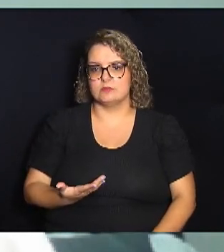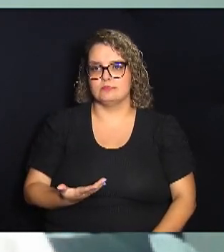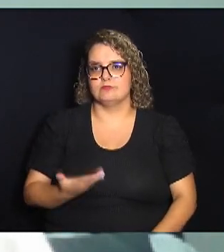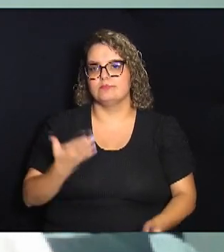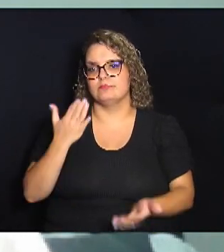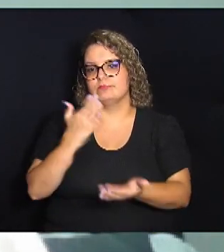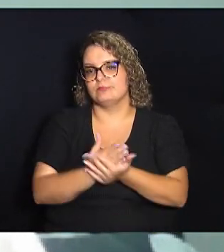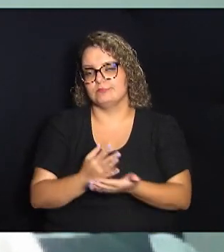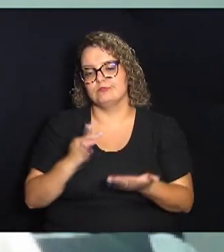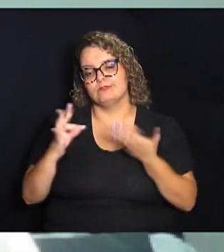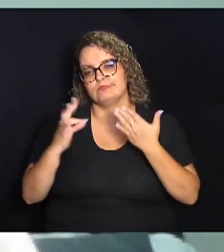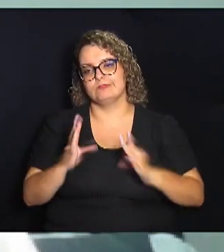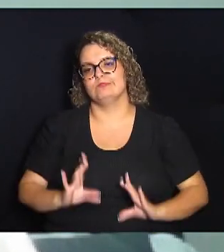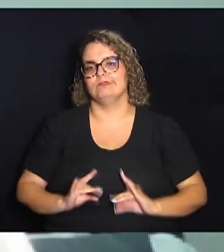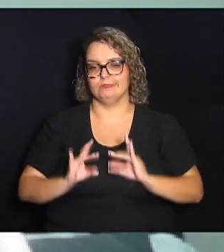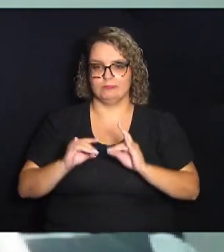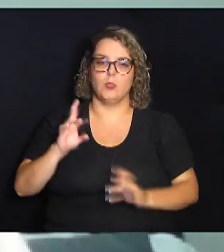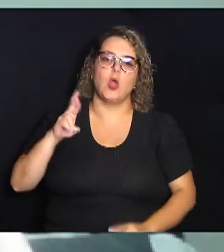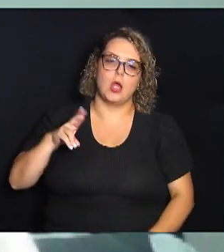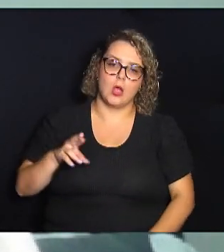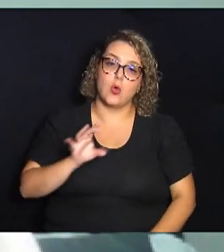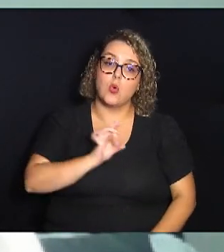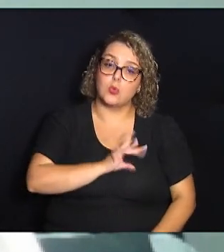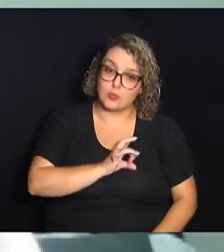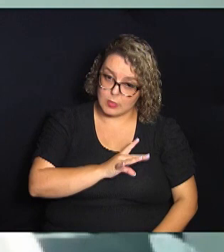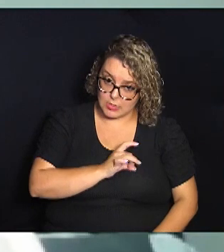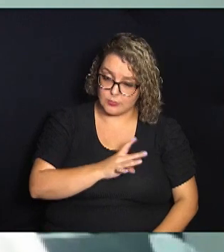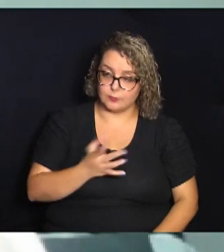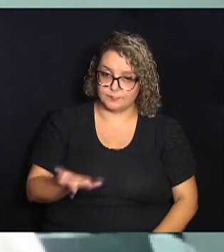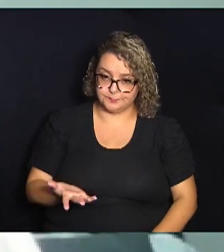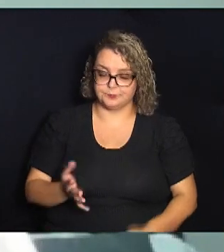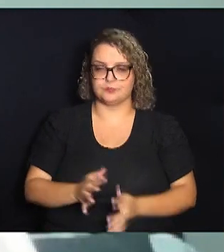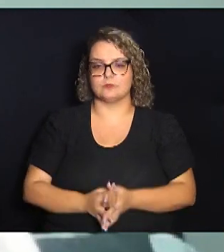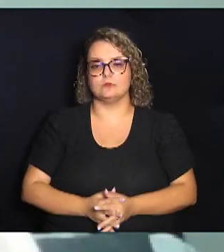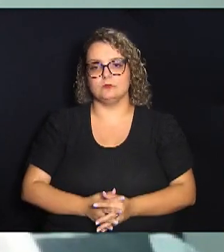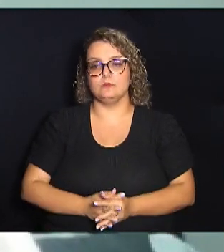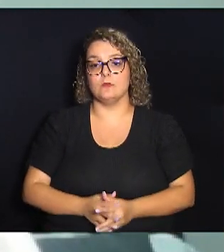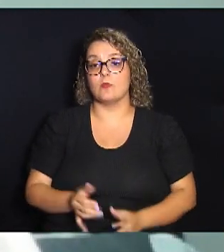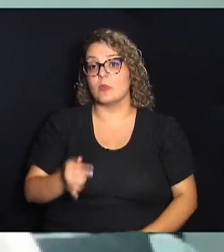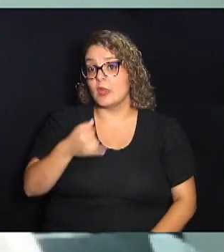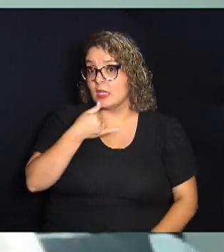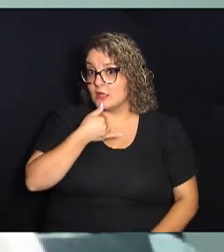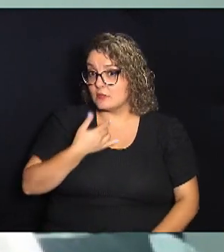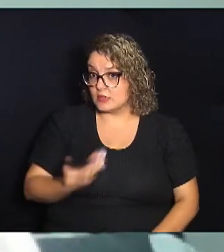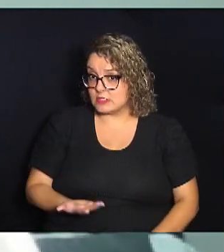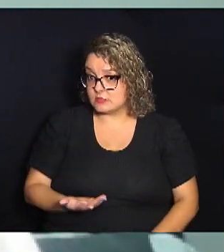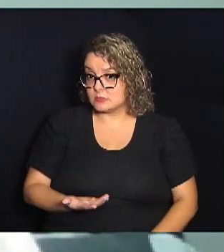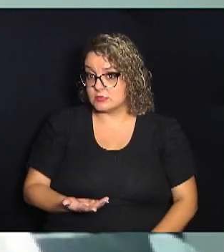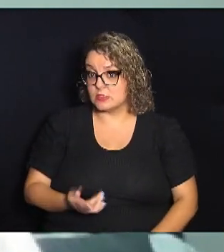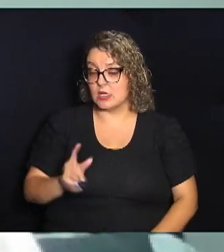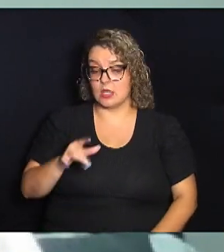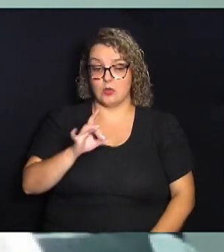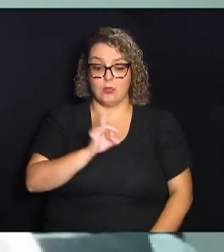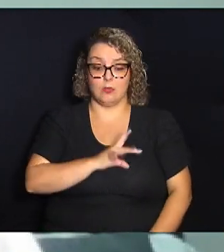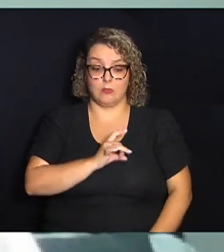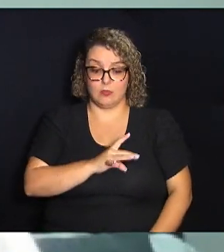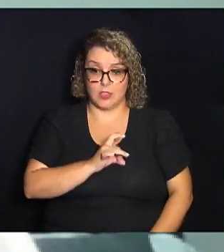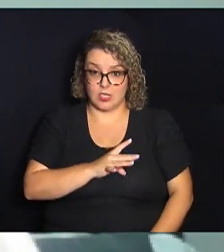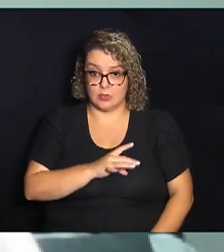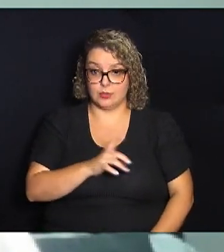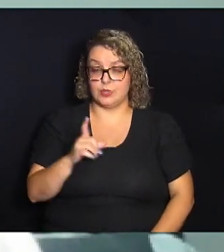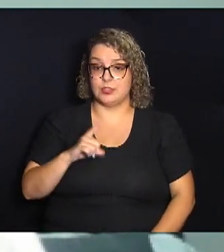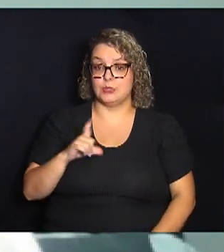fazer terapias hormonais por conta do medo, né? Infelizmente, é um medo que elas